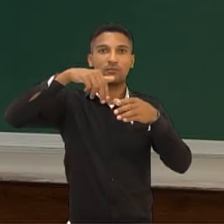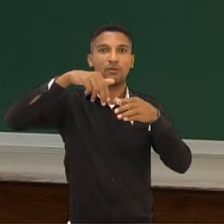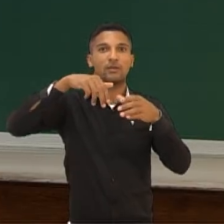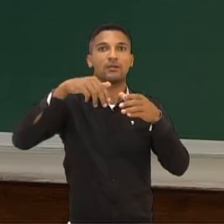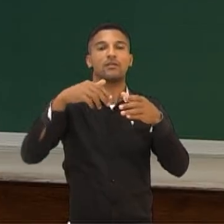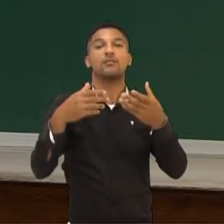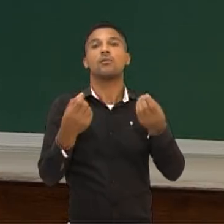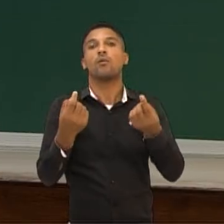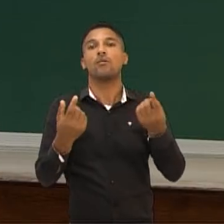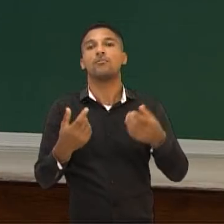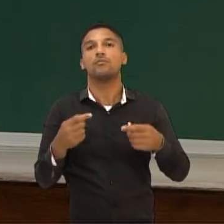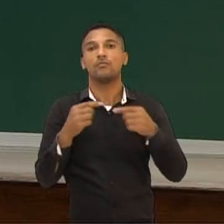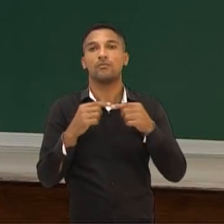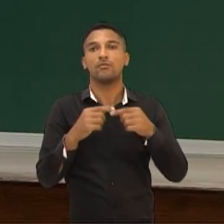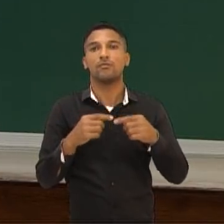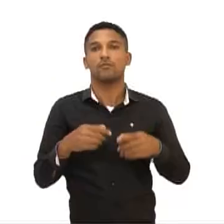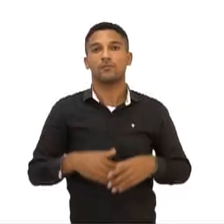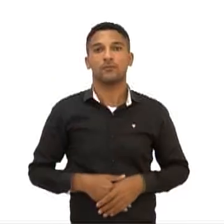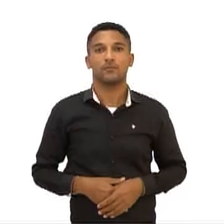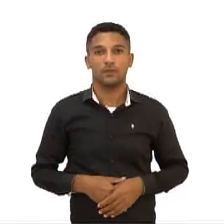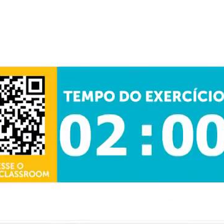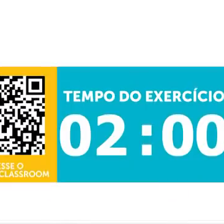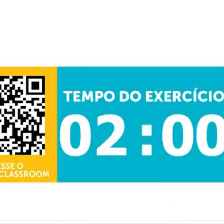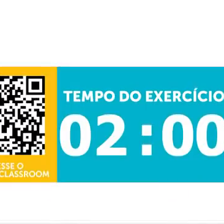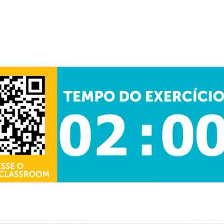E aí? Agora é com vocês.